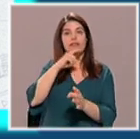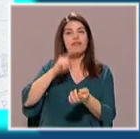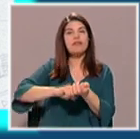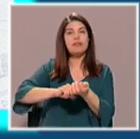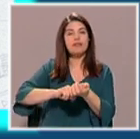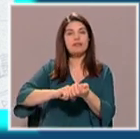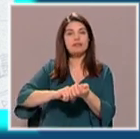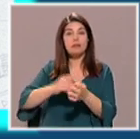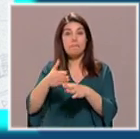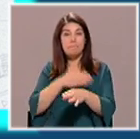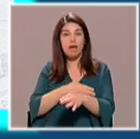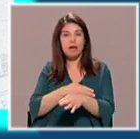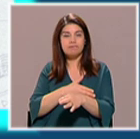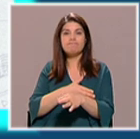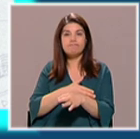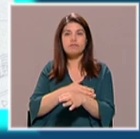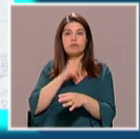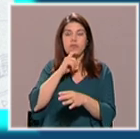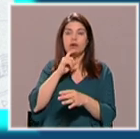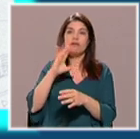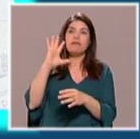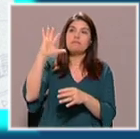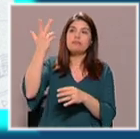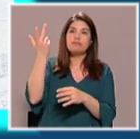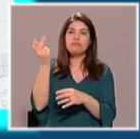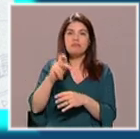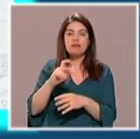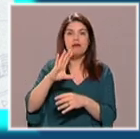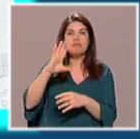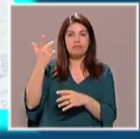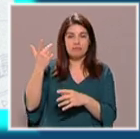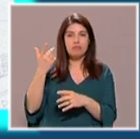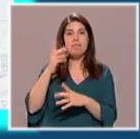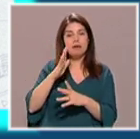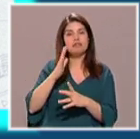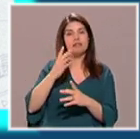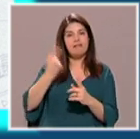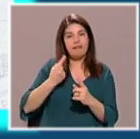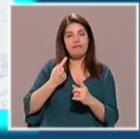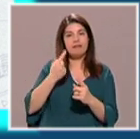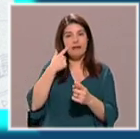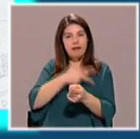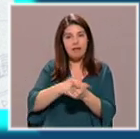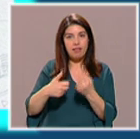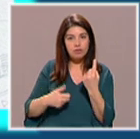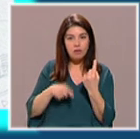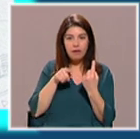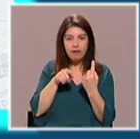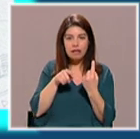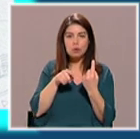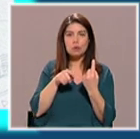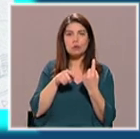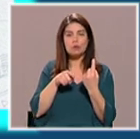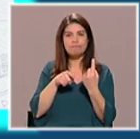de uma forma ocasional. Nesse caso, convém sempre fazer um contrateste, uma nova análise, para verificar se é